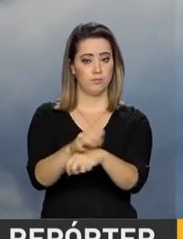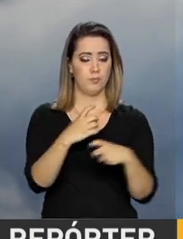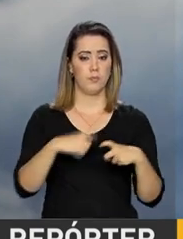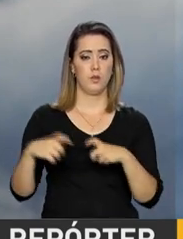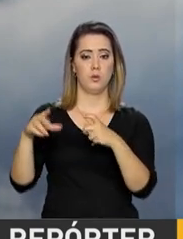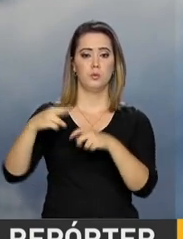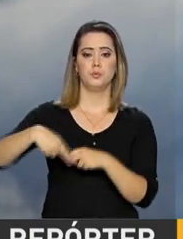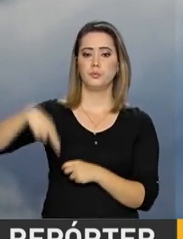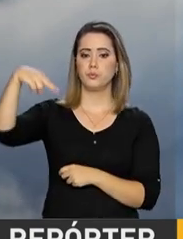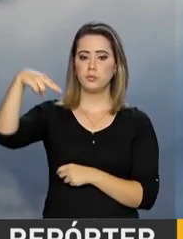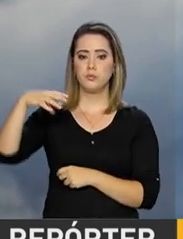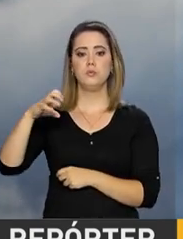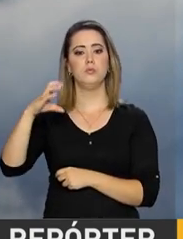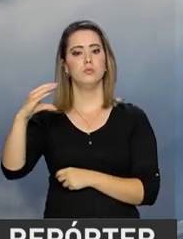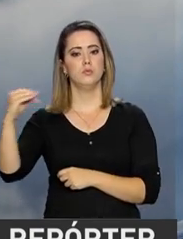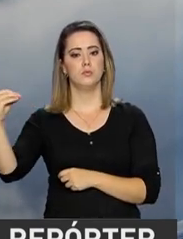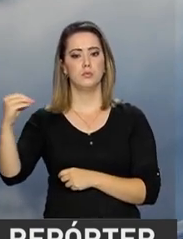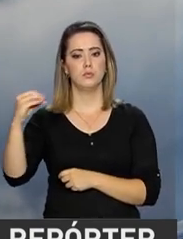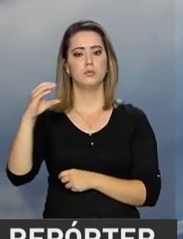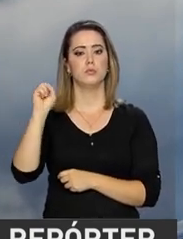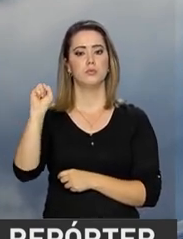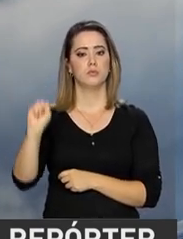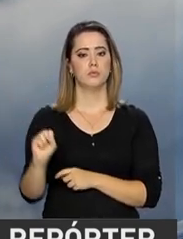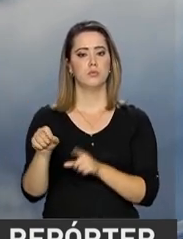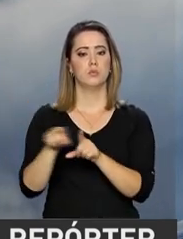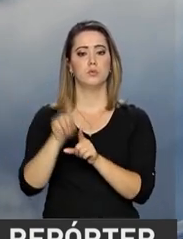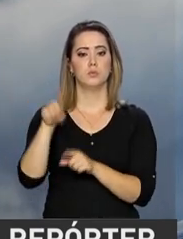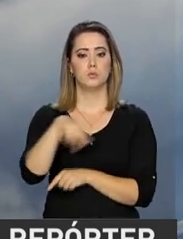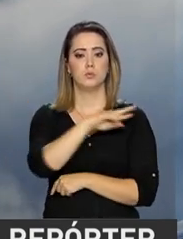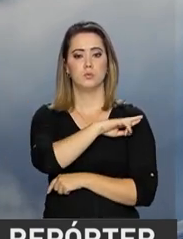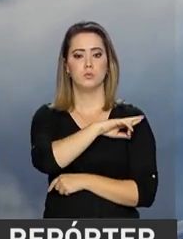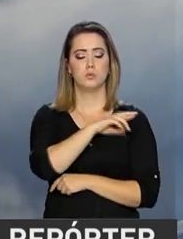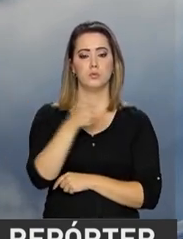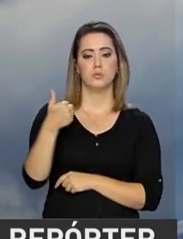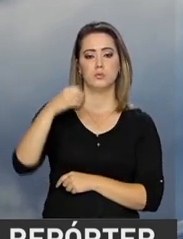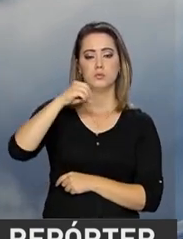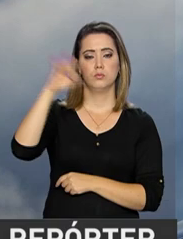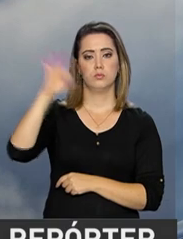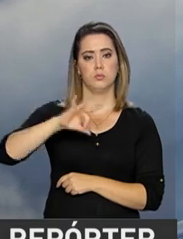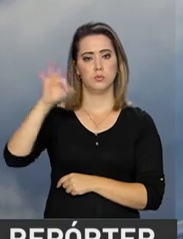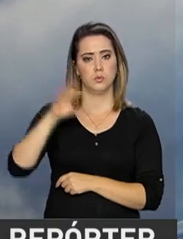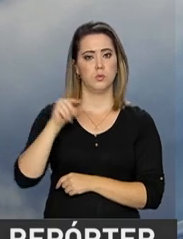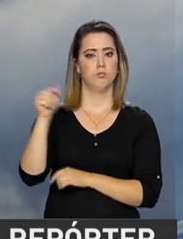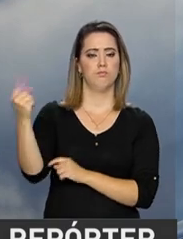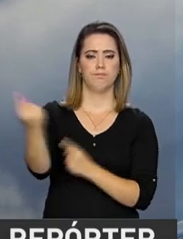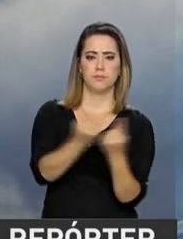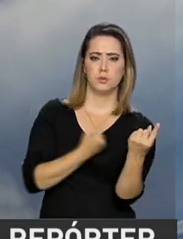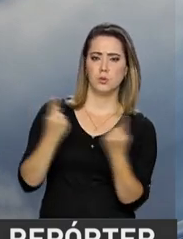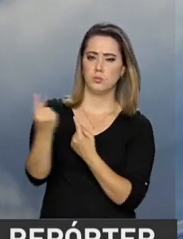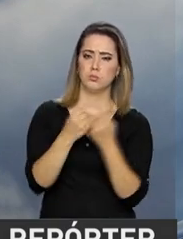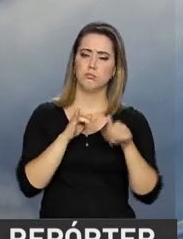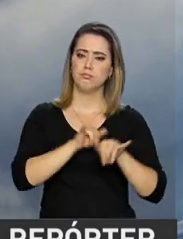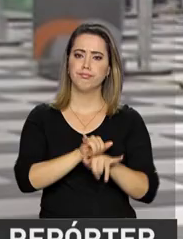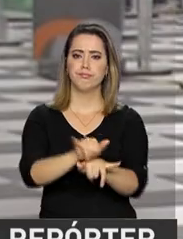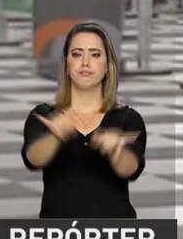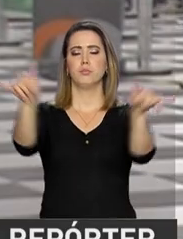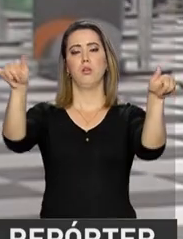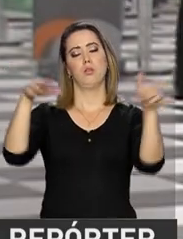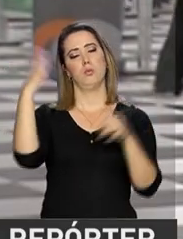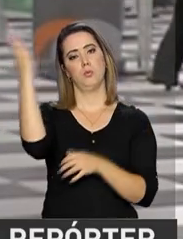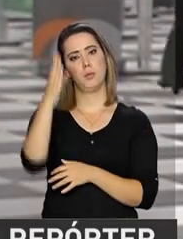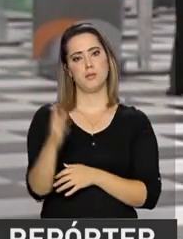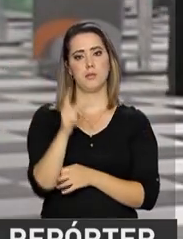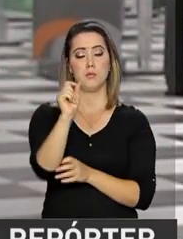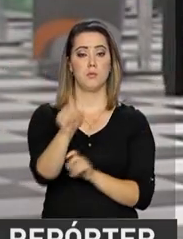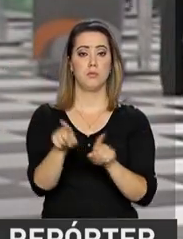regiões nordeste centro oeste sudeste eles são responsáveis por 19% do movimento de passageiros aéreos do país a